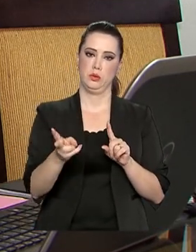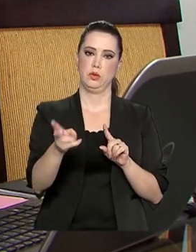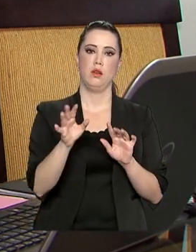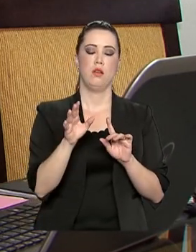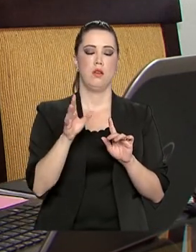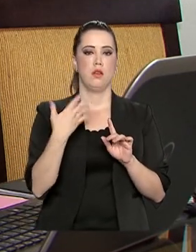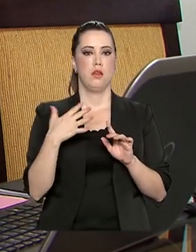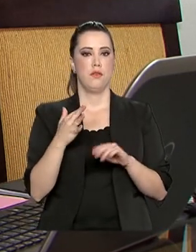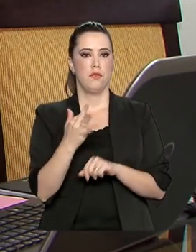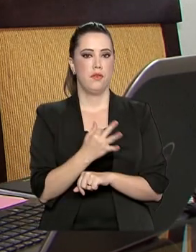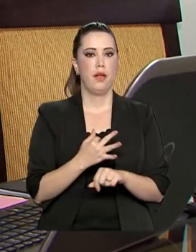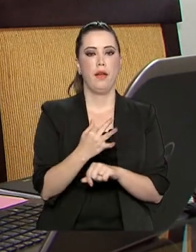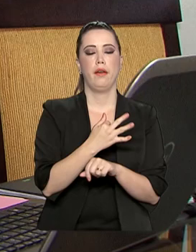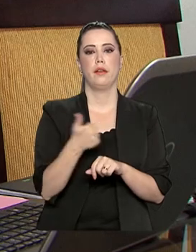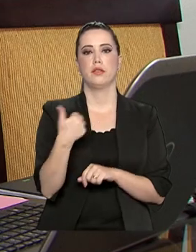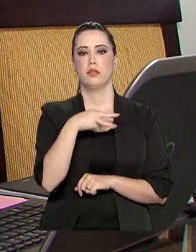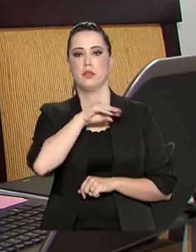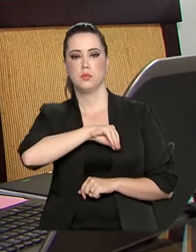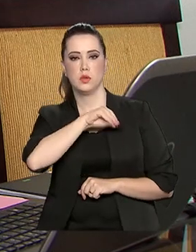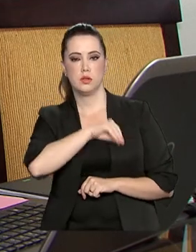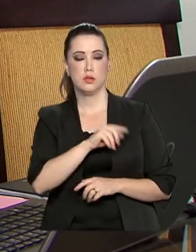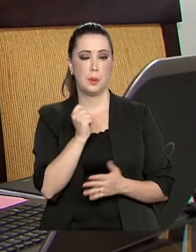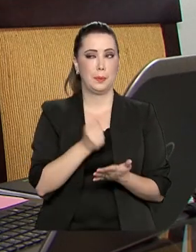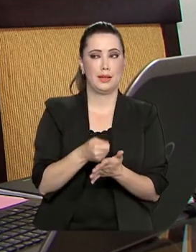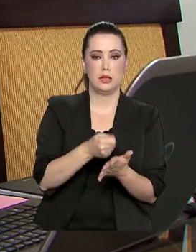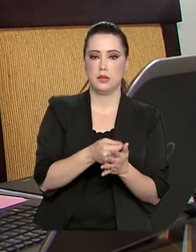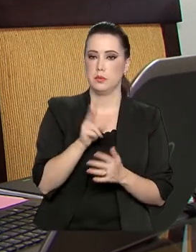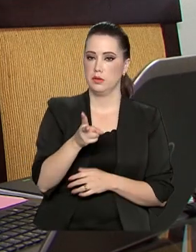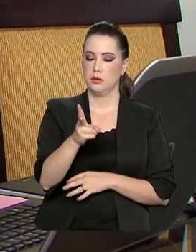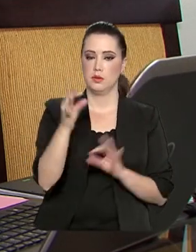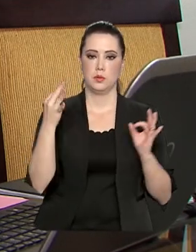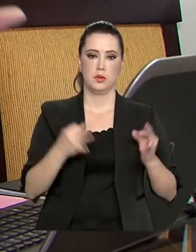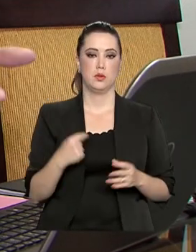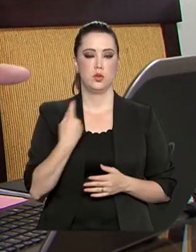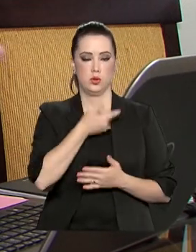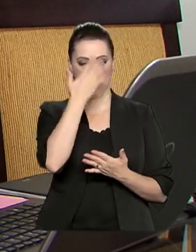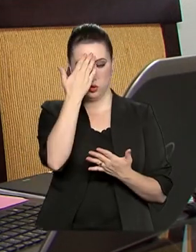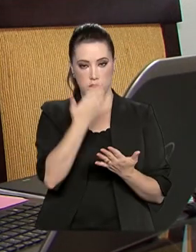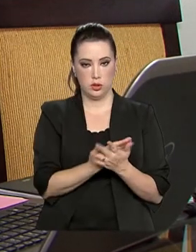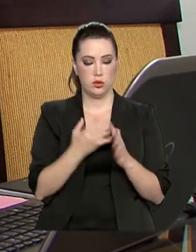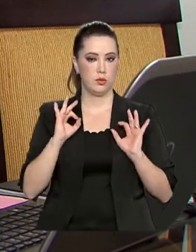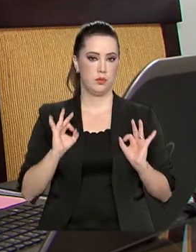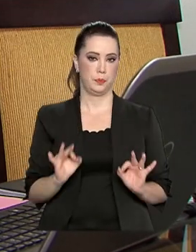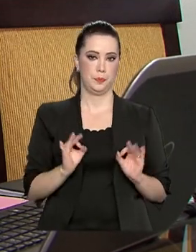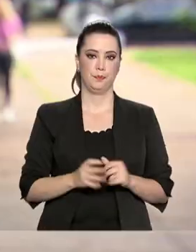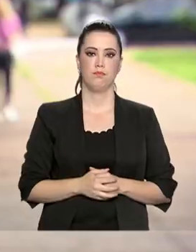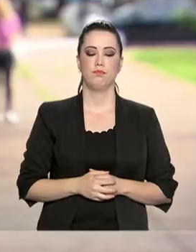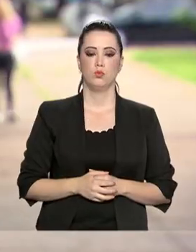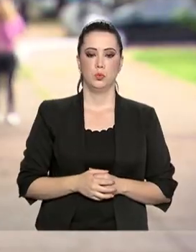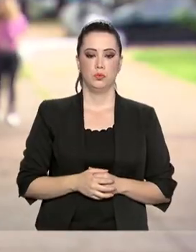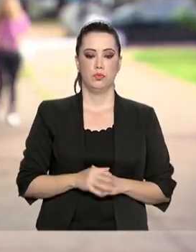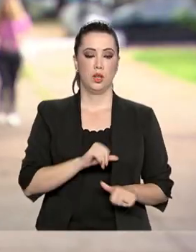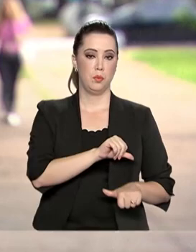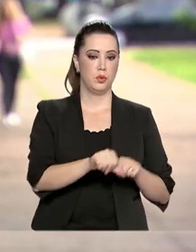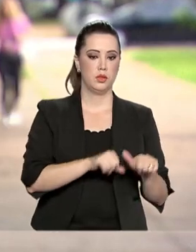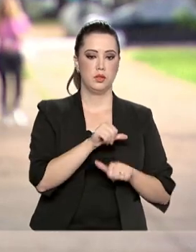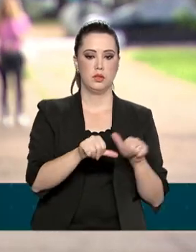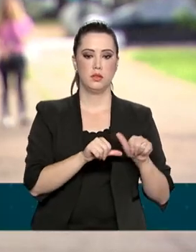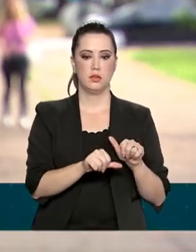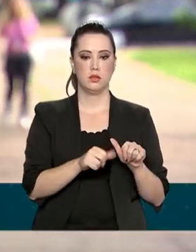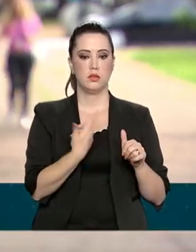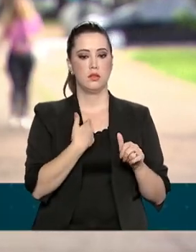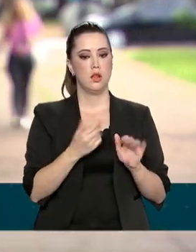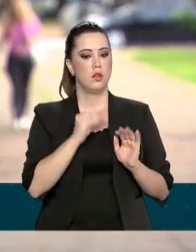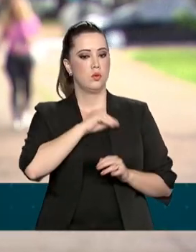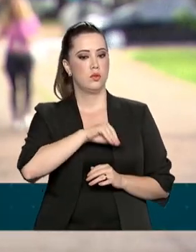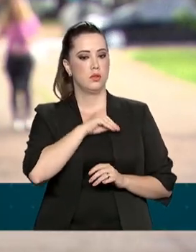férias, 13º, pagamentos, então fica tudo certinho. gente tem certeza que está certo, né? A alteração de salário tem